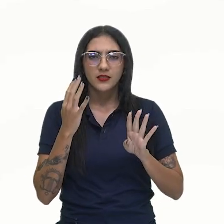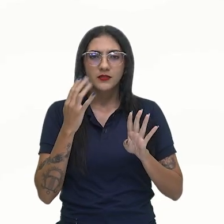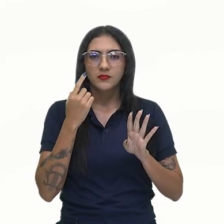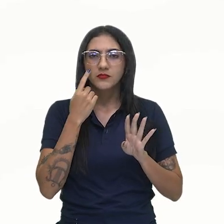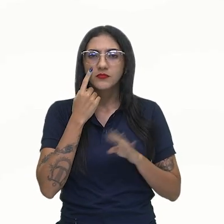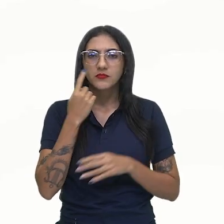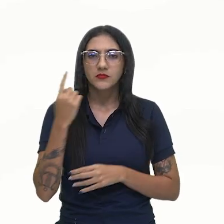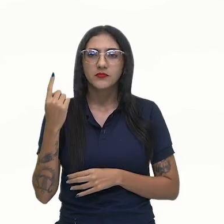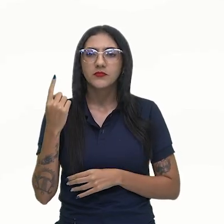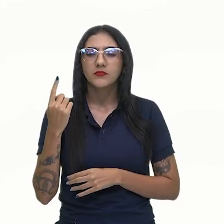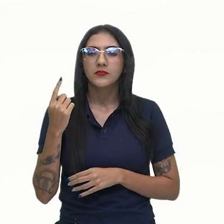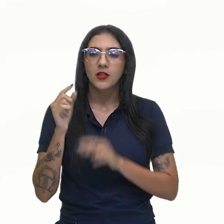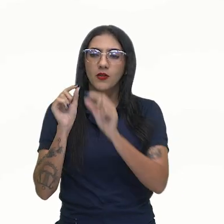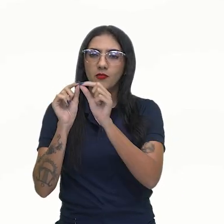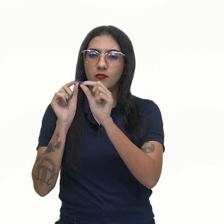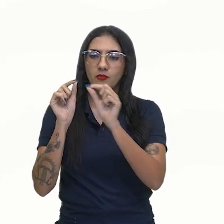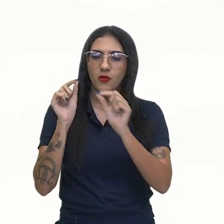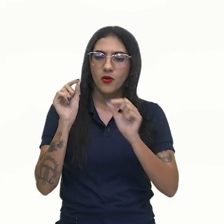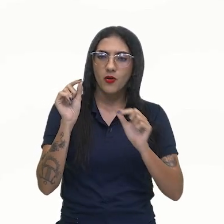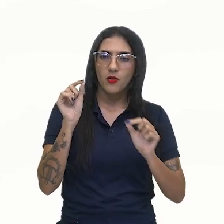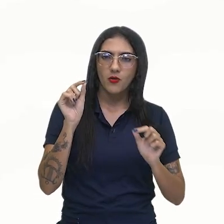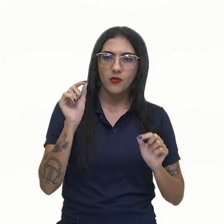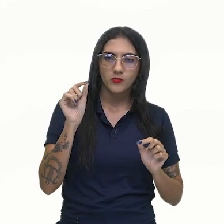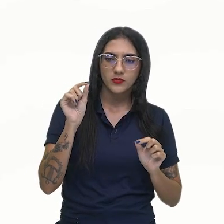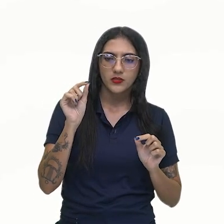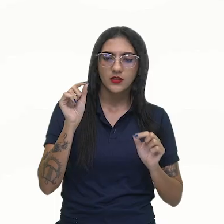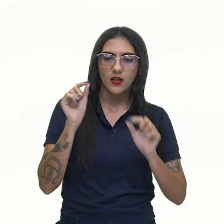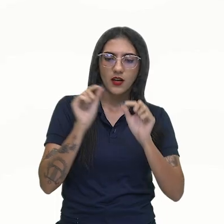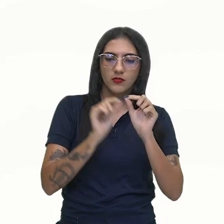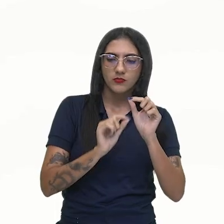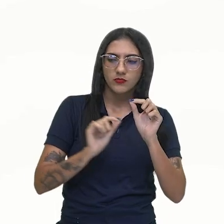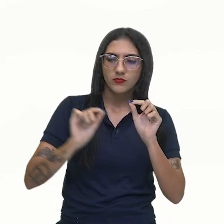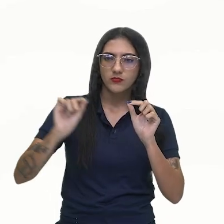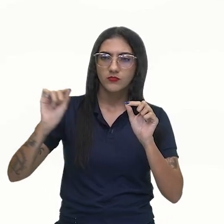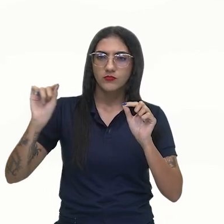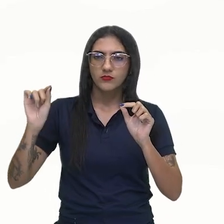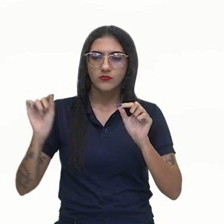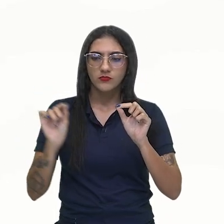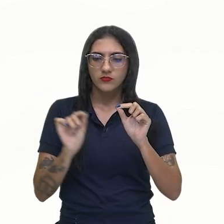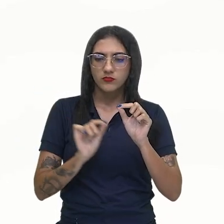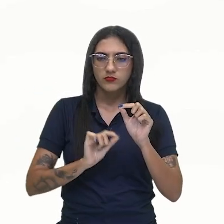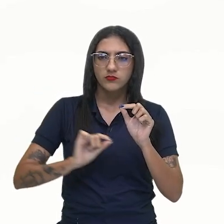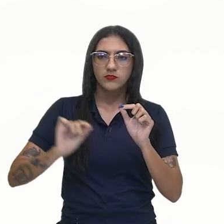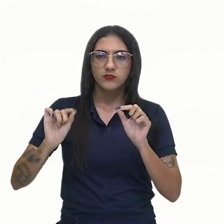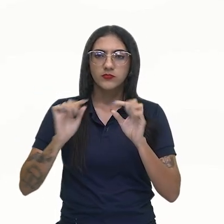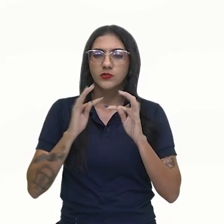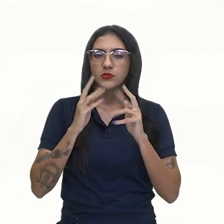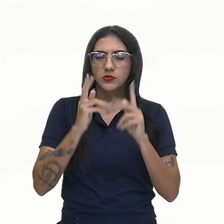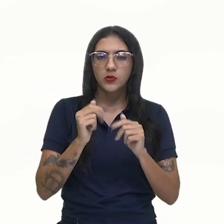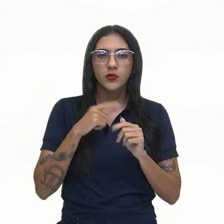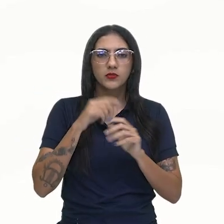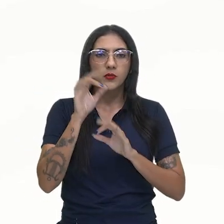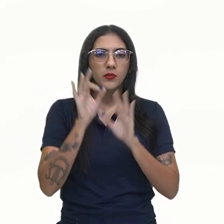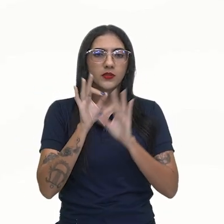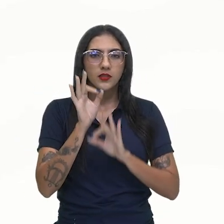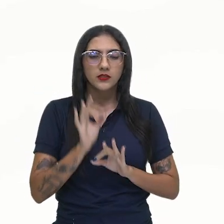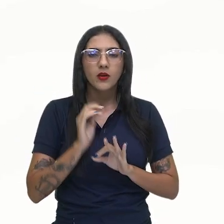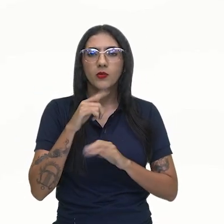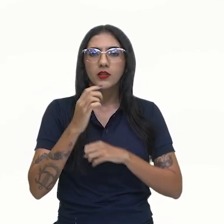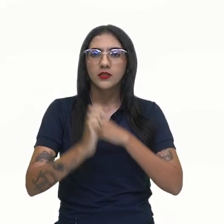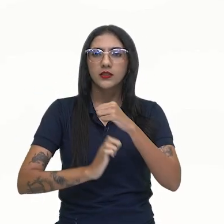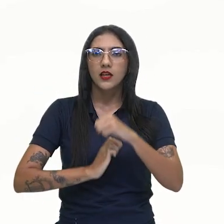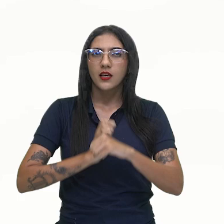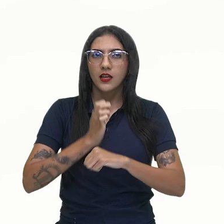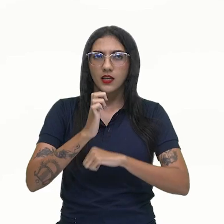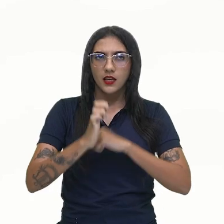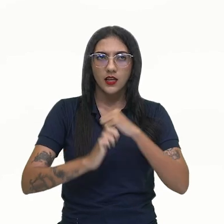aqui, vai lá para o final e anda na fila novamente. Então, é assim que formam-se os elétrons, ocorre a